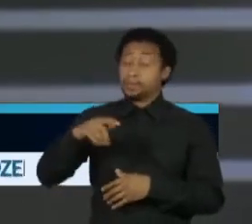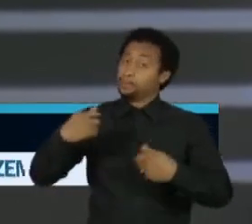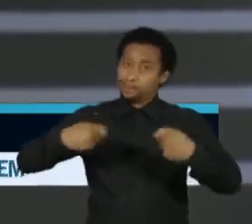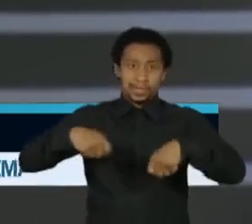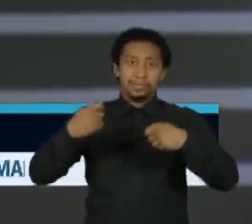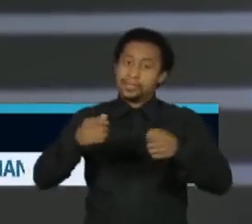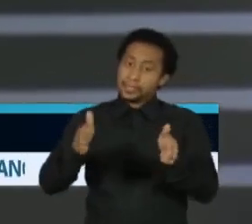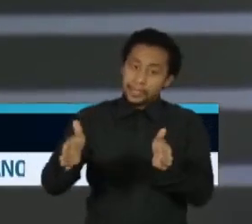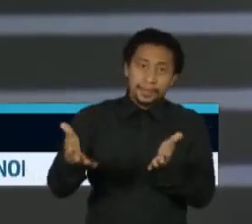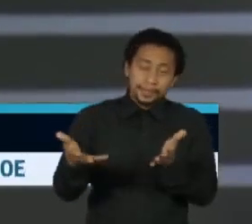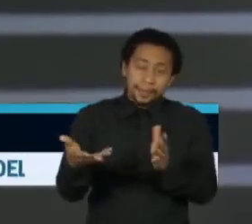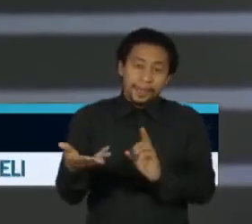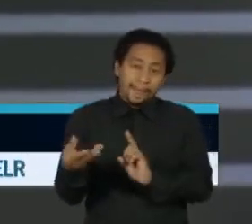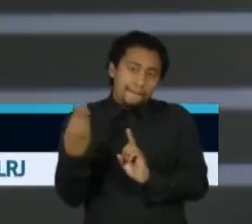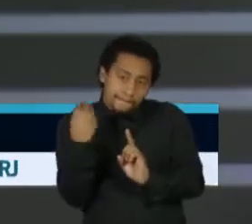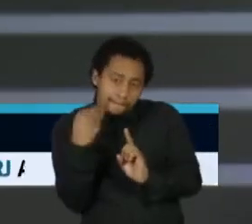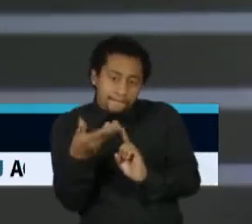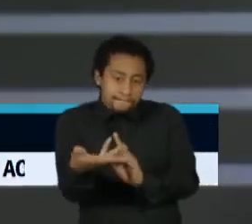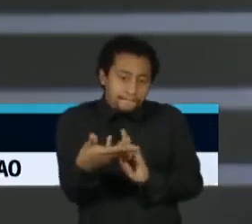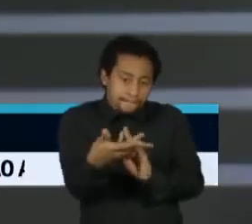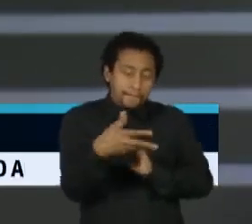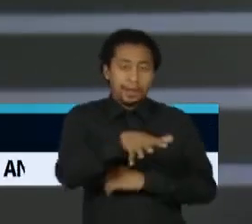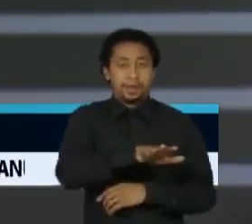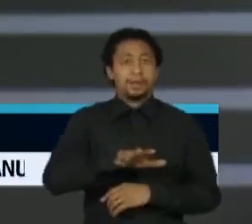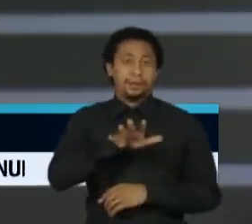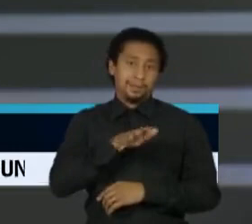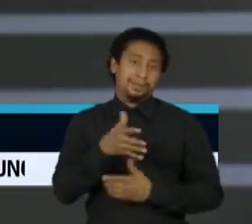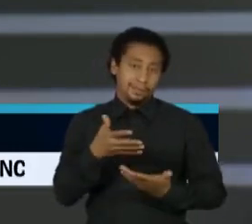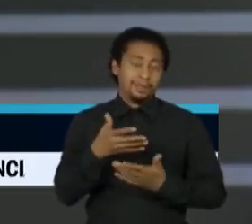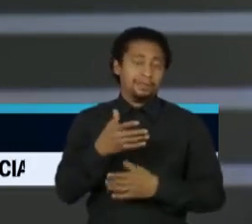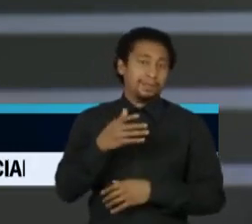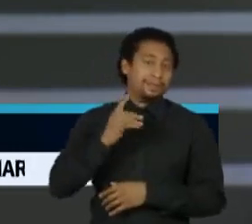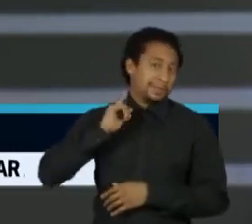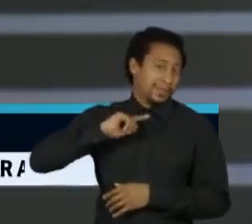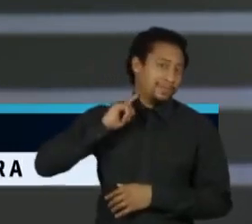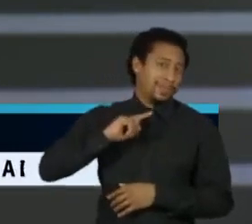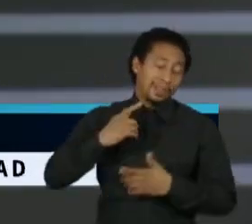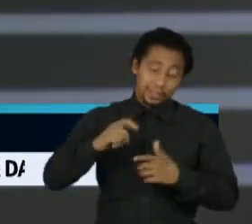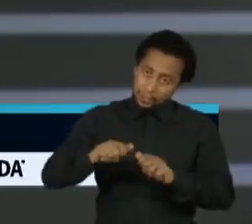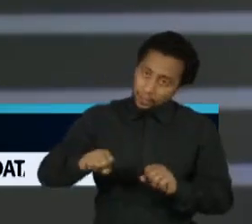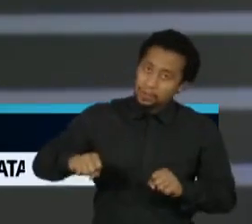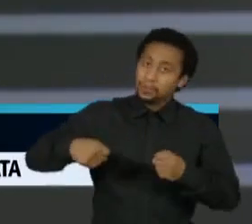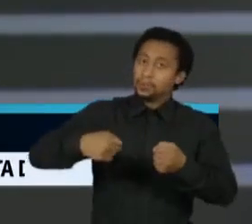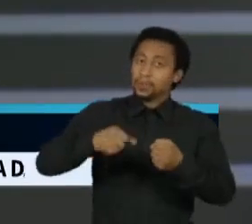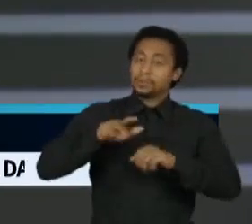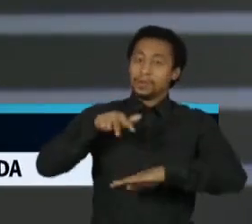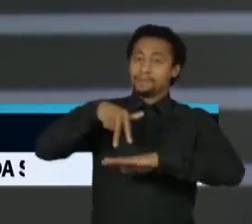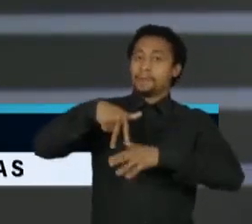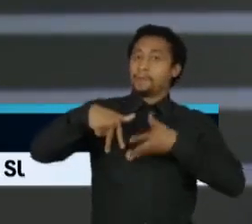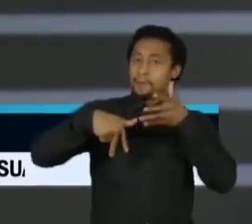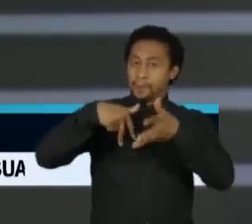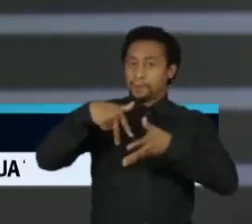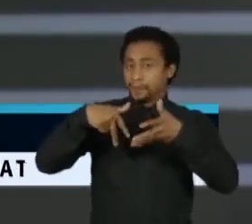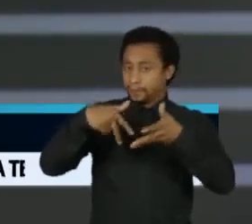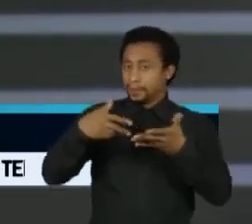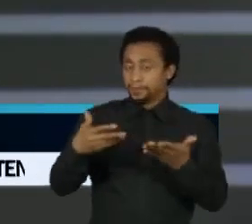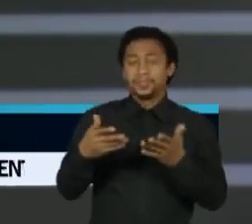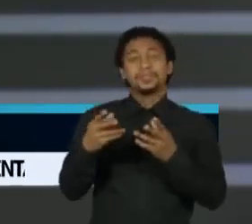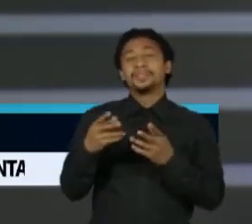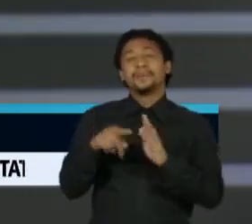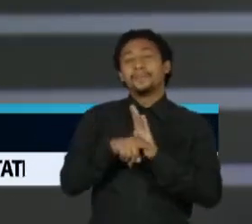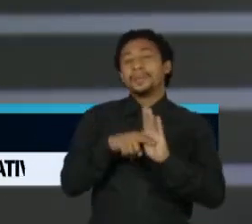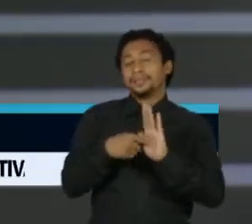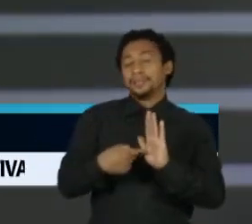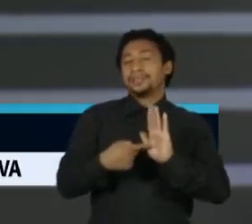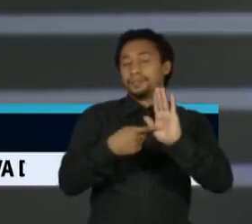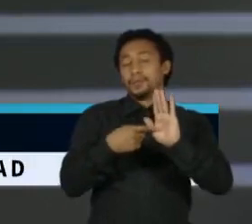Por isso, faz sentido essa concentração de esforço eleitoral aí. Quando você olha no Nordeste, por exemplo, o Lula, ele